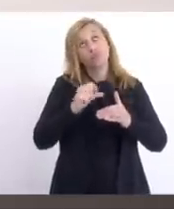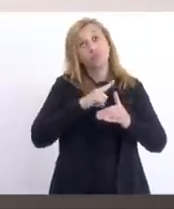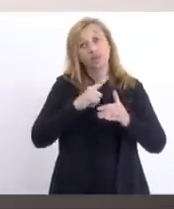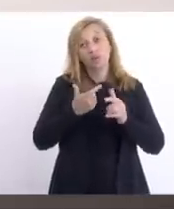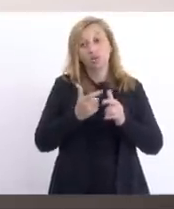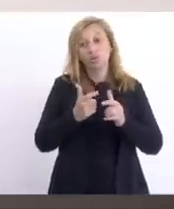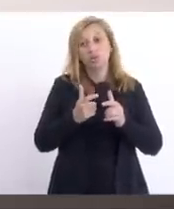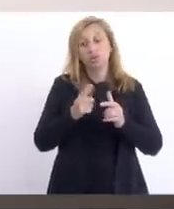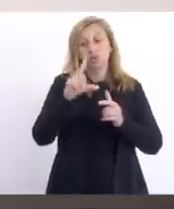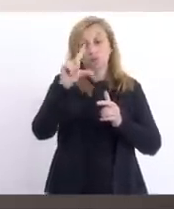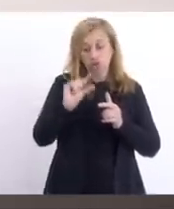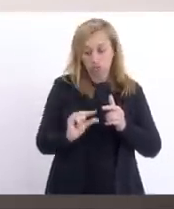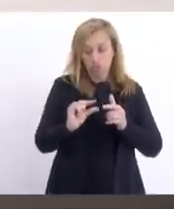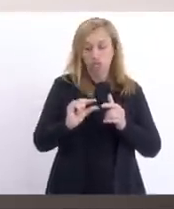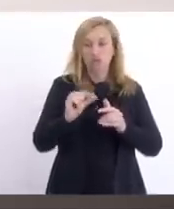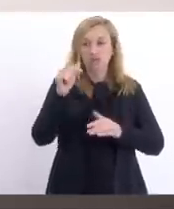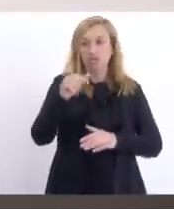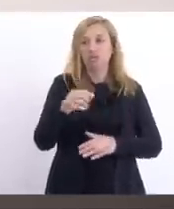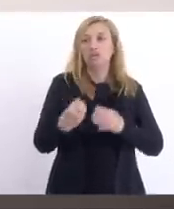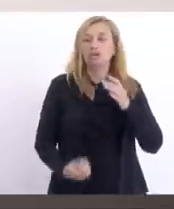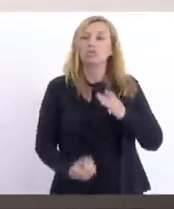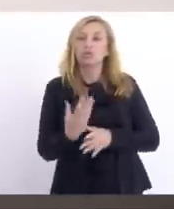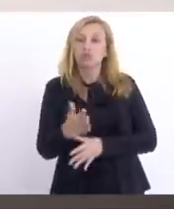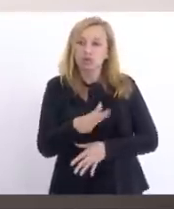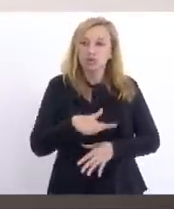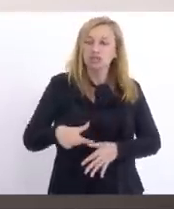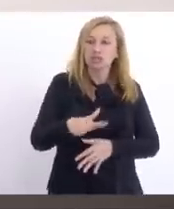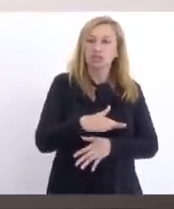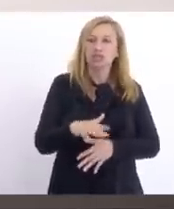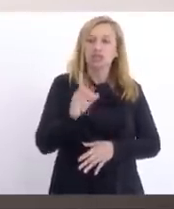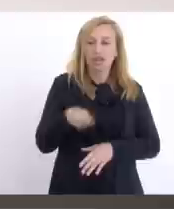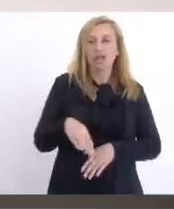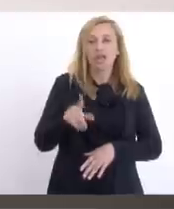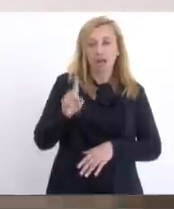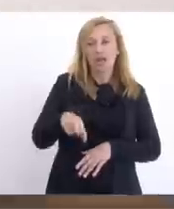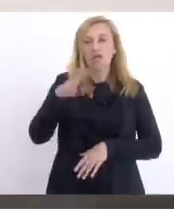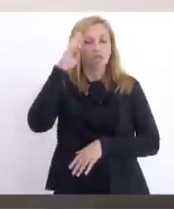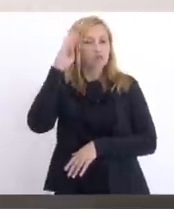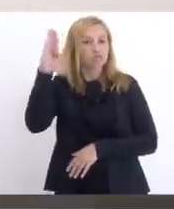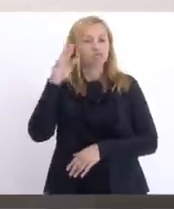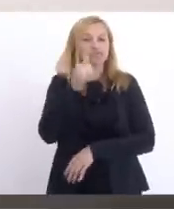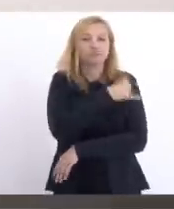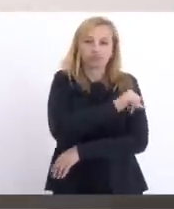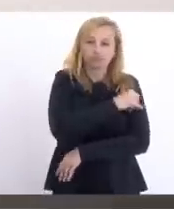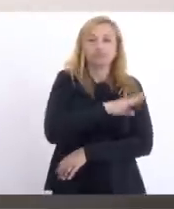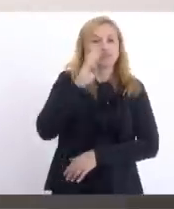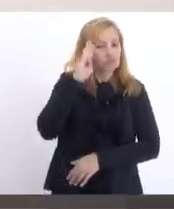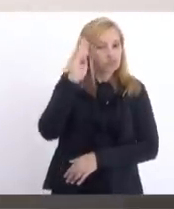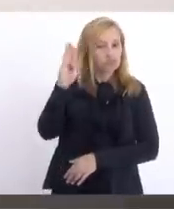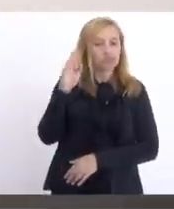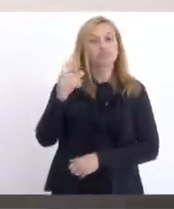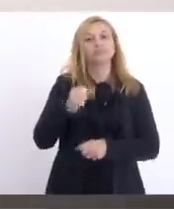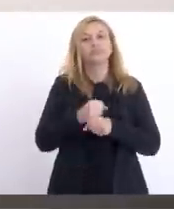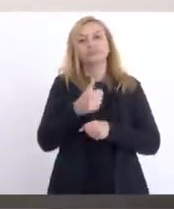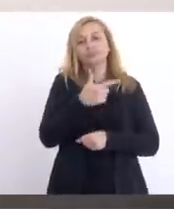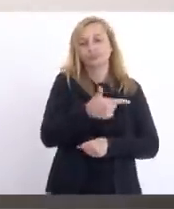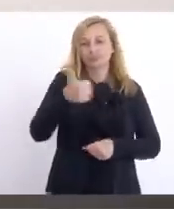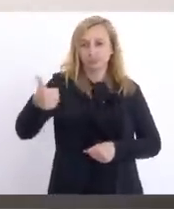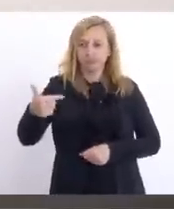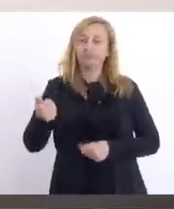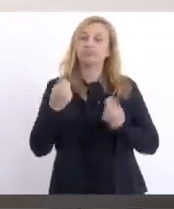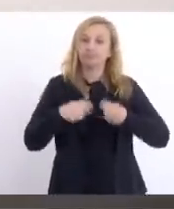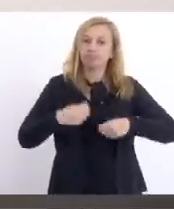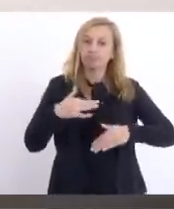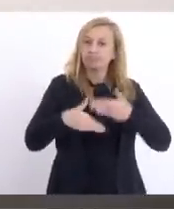enorme diminuição da cadeia produtiva no próximo ano, que é fundamental para o Rio de Janeiro, fundamental em 2022. A gente precisa